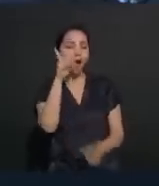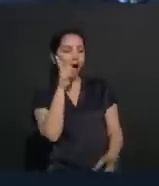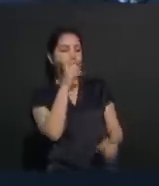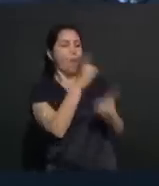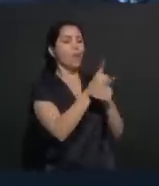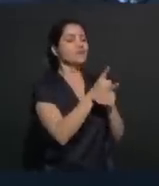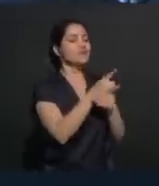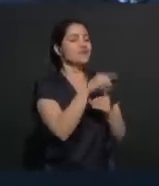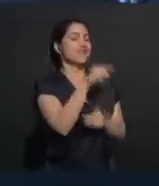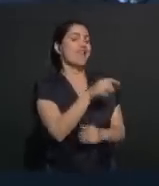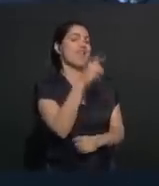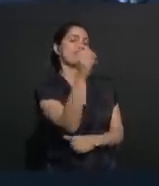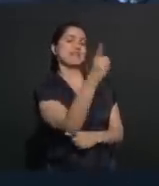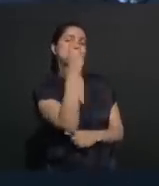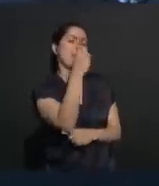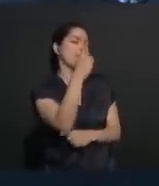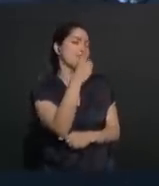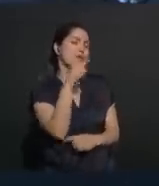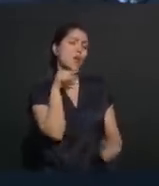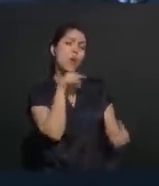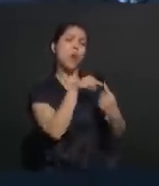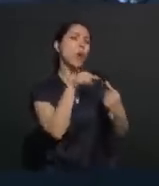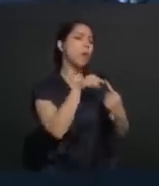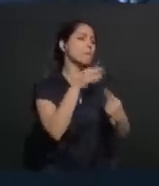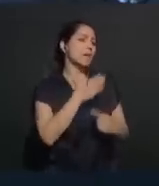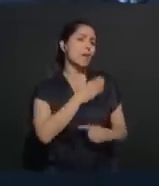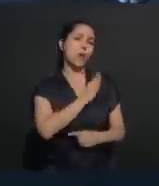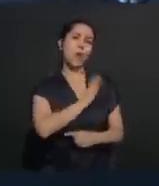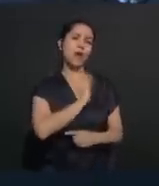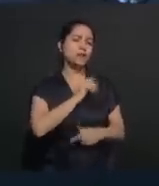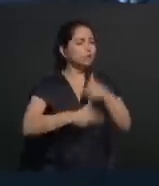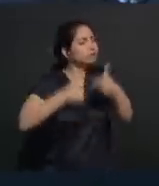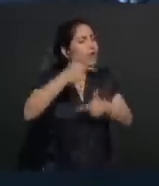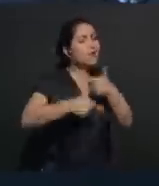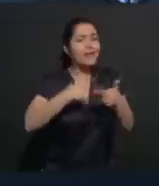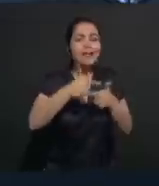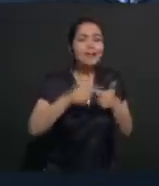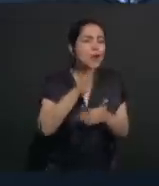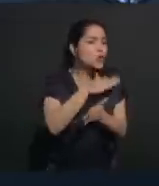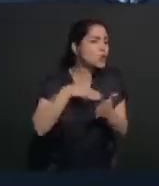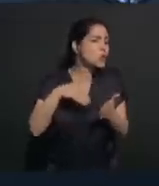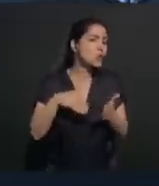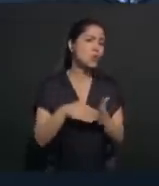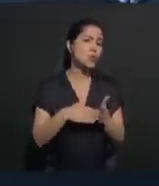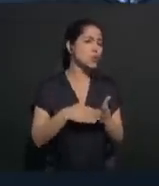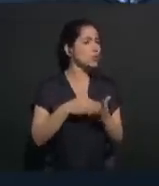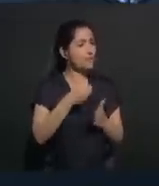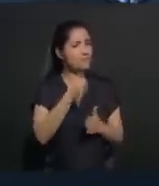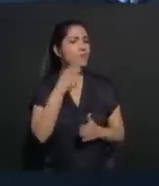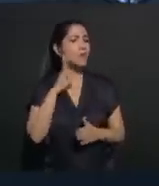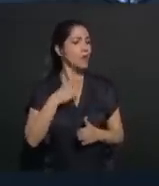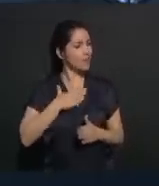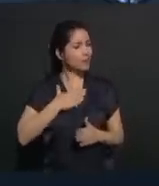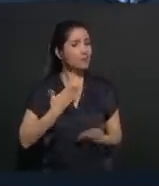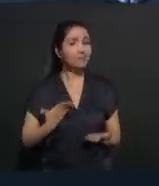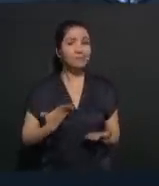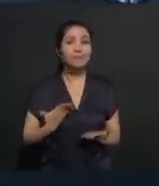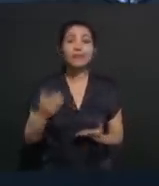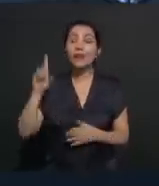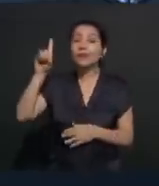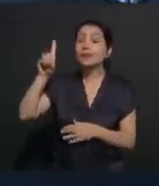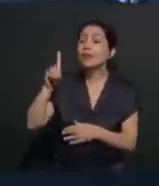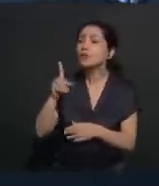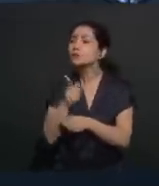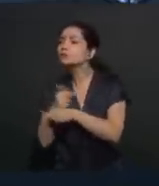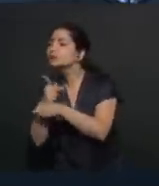o meu coração, que realizará toda a minha obra. Sabe o que essa palavra achei significa? Deus está procurando. Você sabe onde Deus achou Davi?